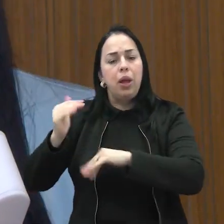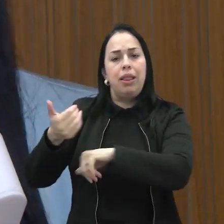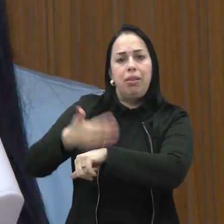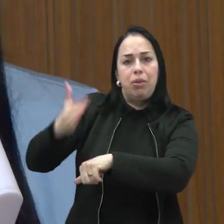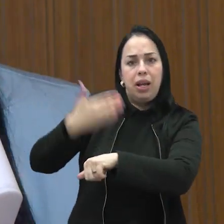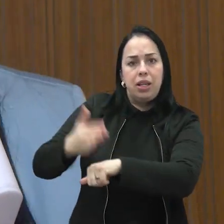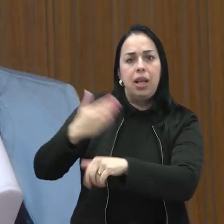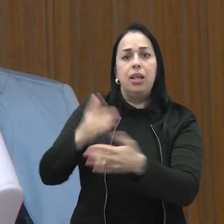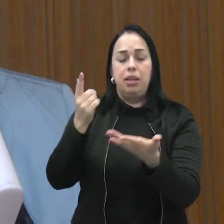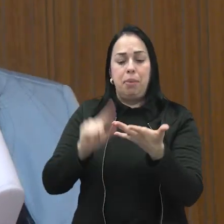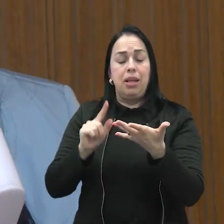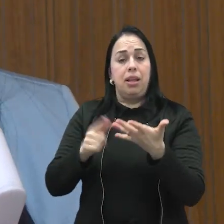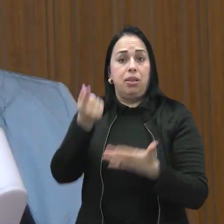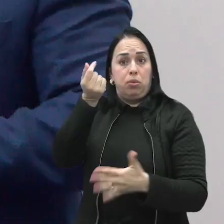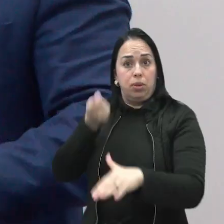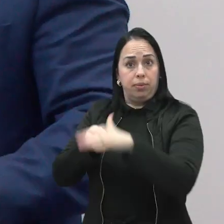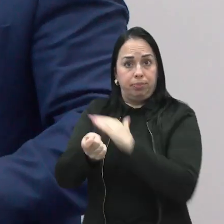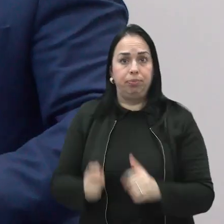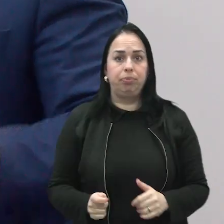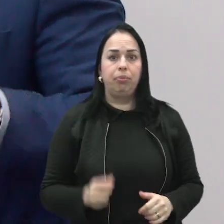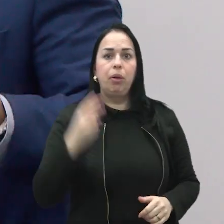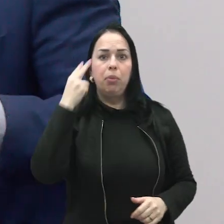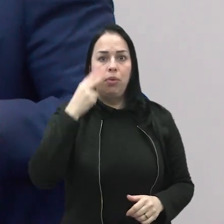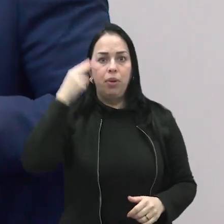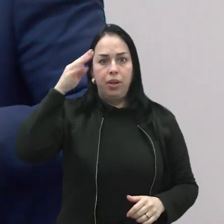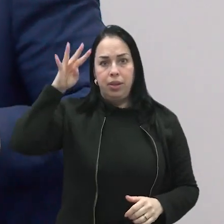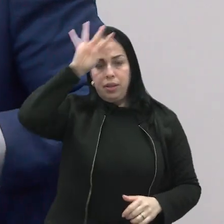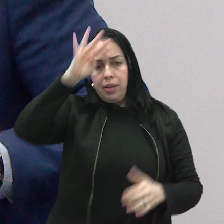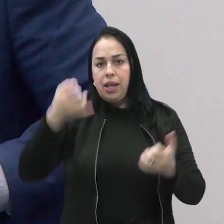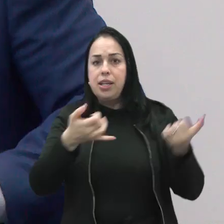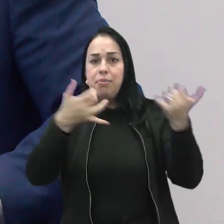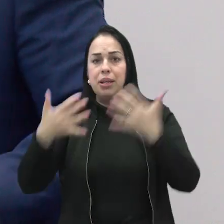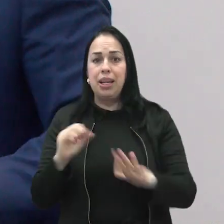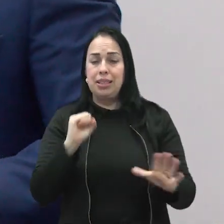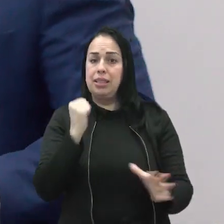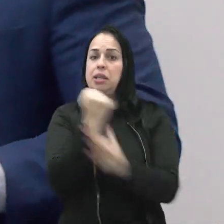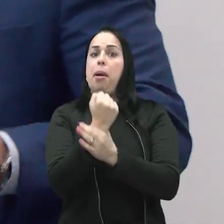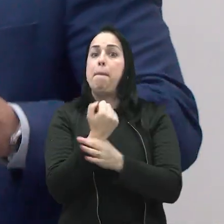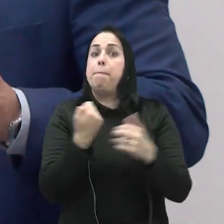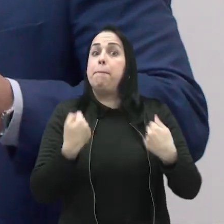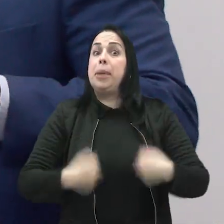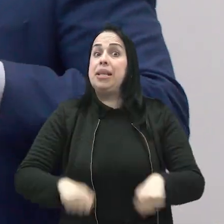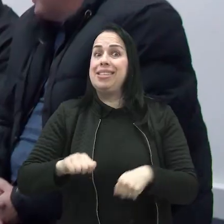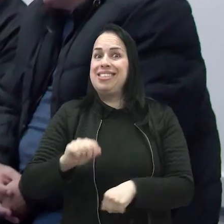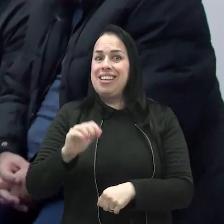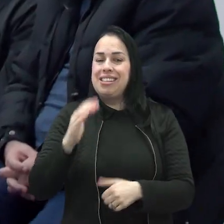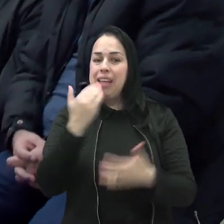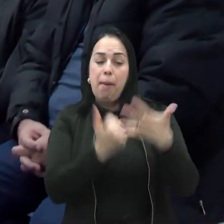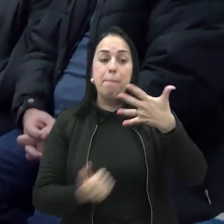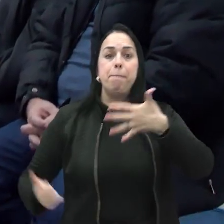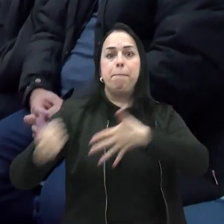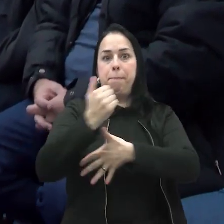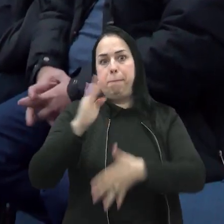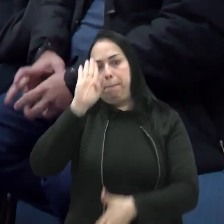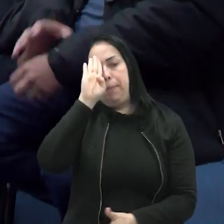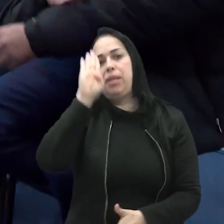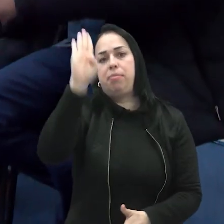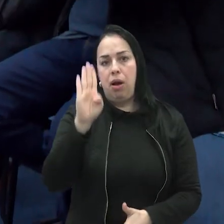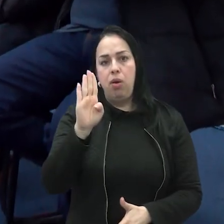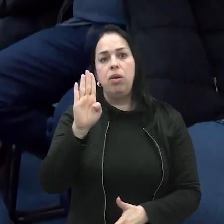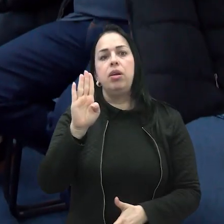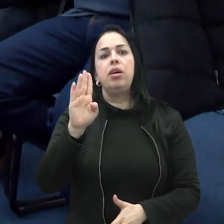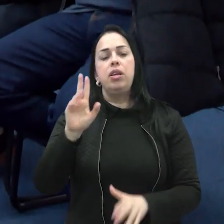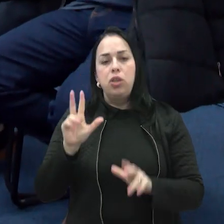claro, também na destinação de recursos. Para o vereador Sena, a segurança pública deve ser encarada como prioridade